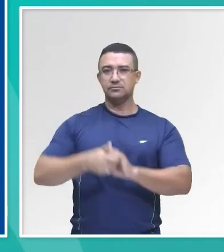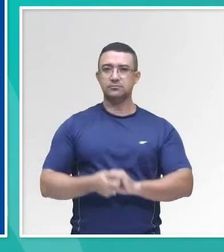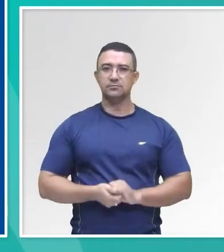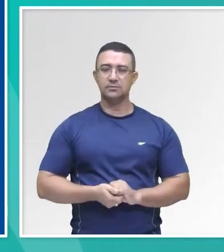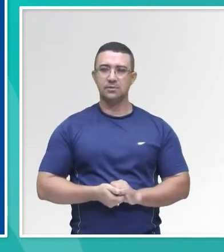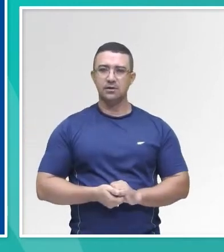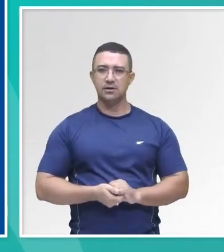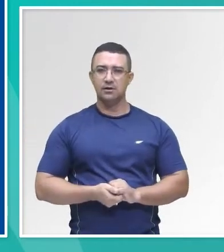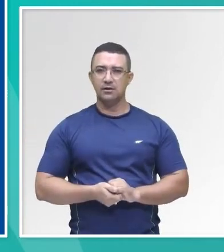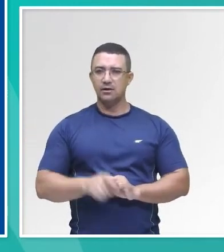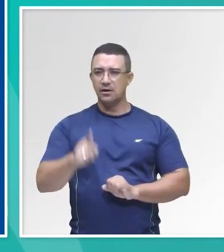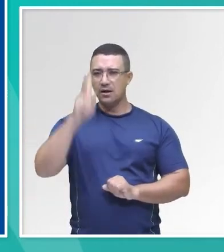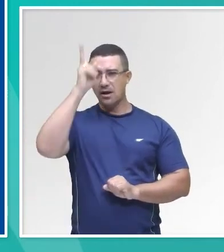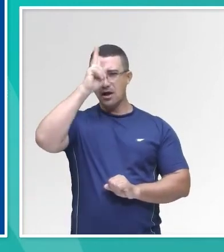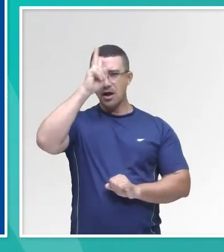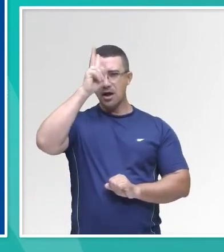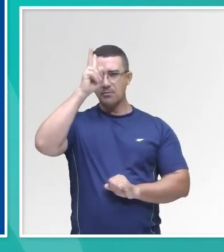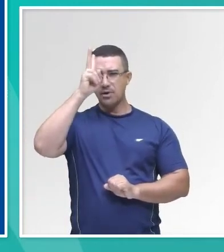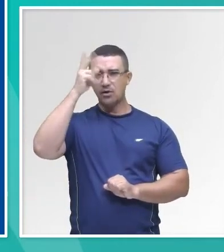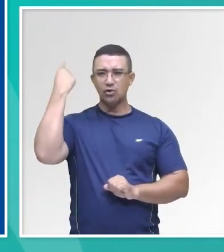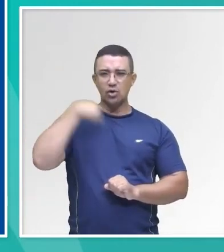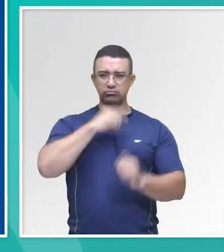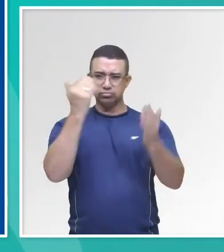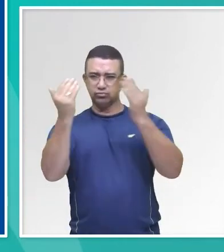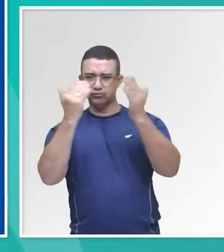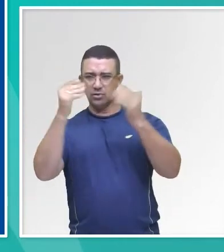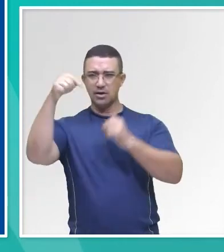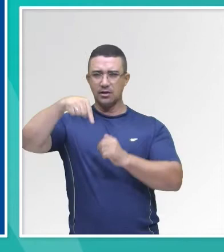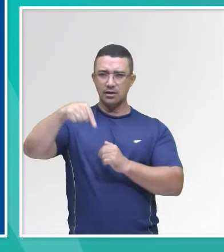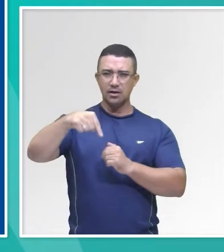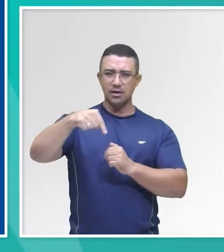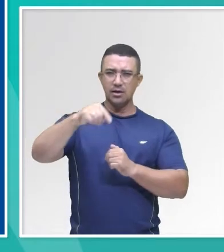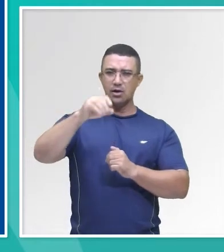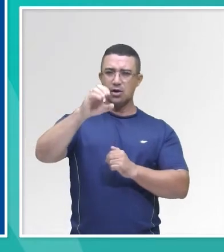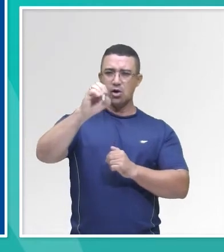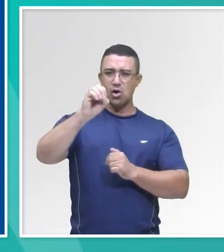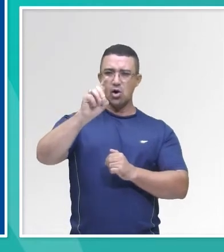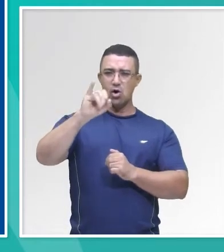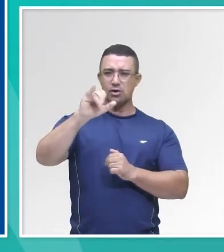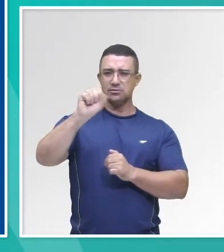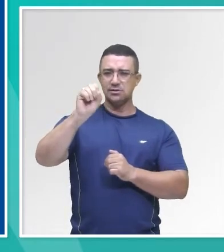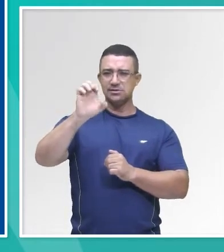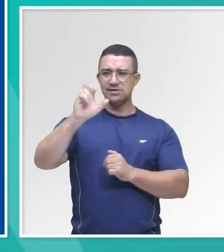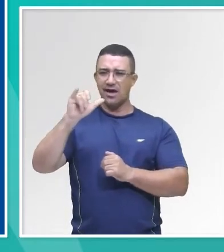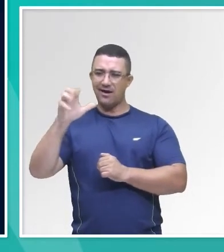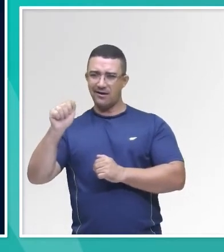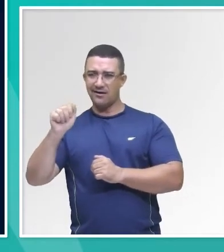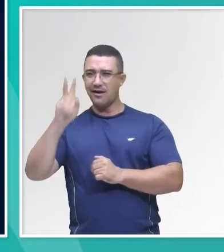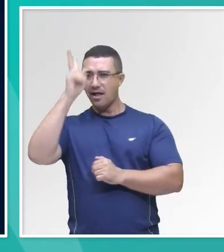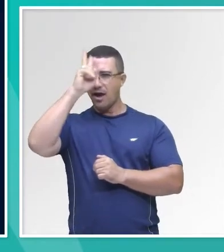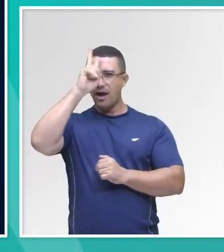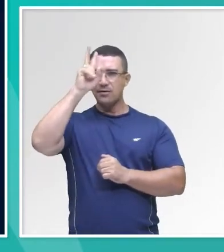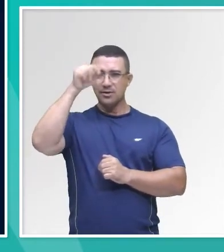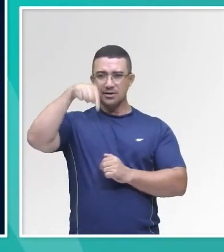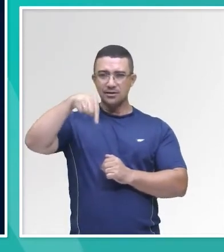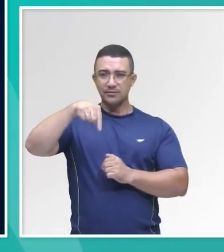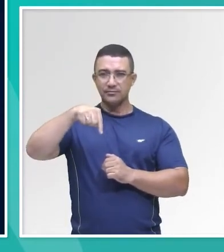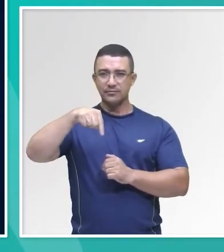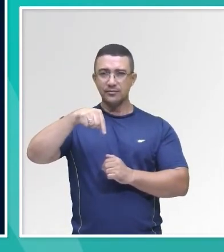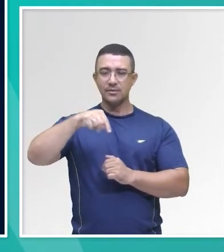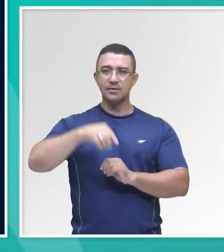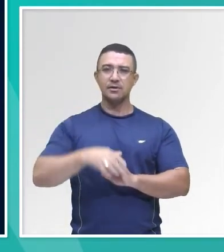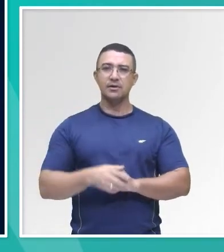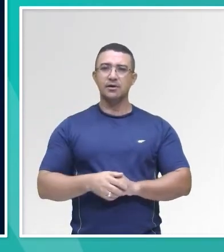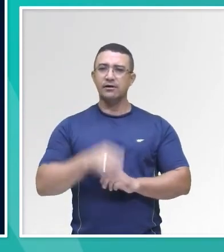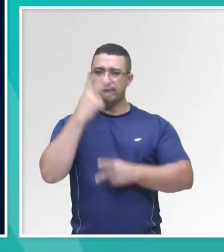nós analisamos aqui a Odisseia de Ulisses, a Odisseia de Homero, que conta a história